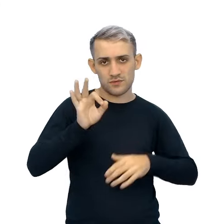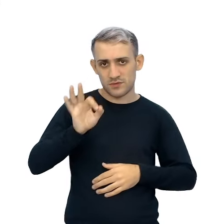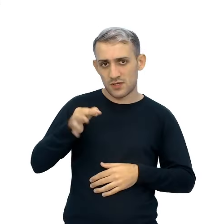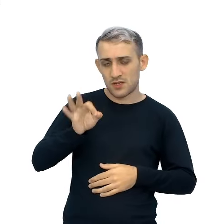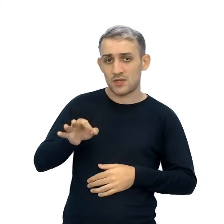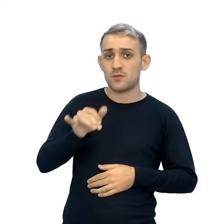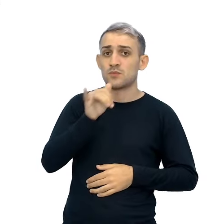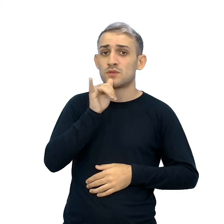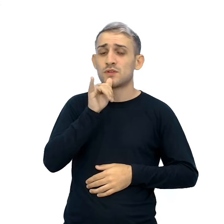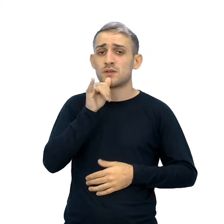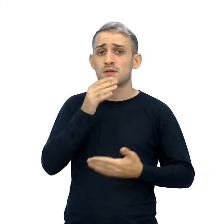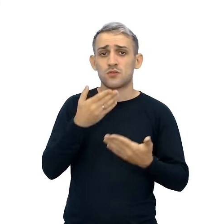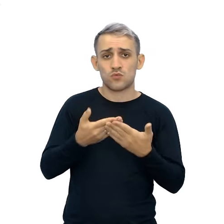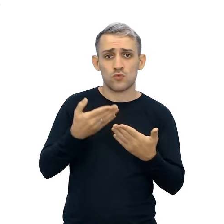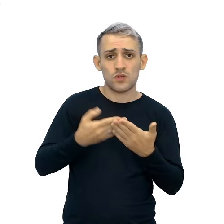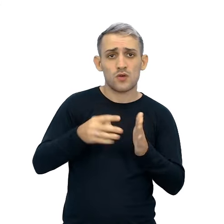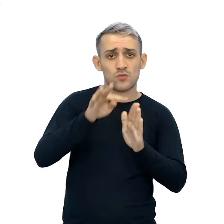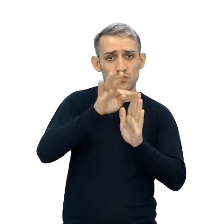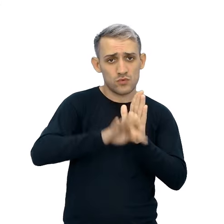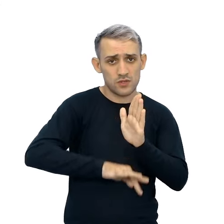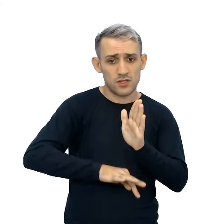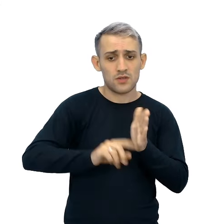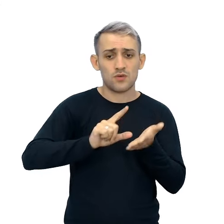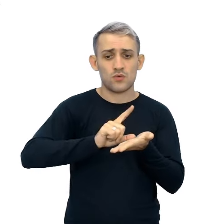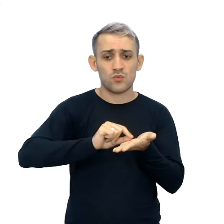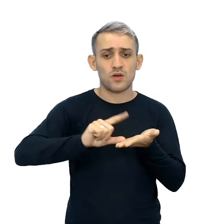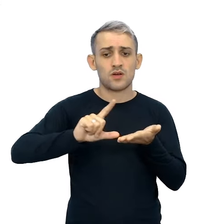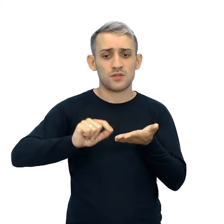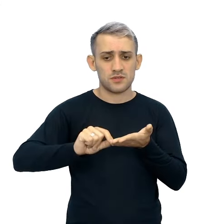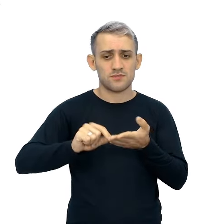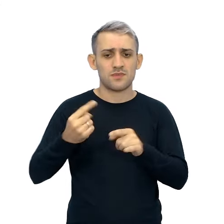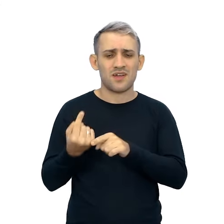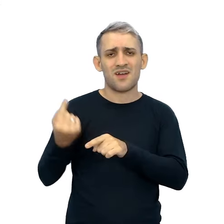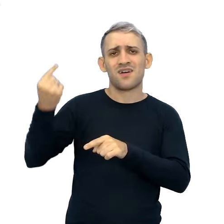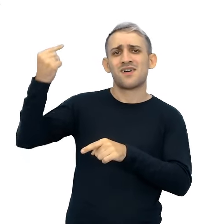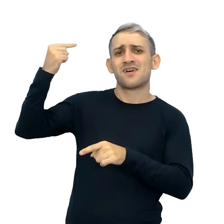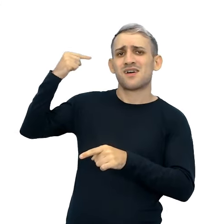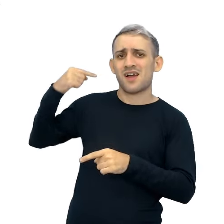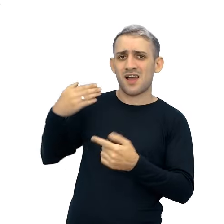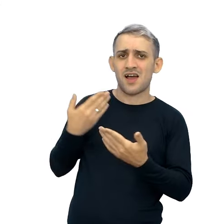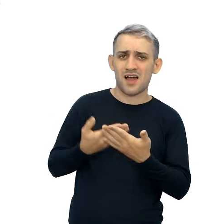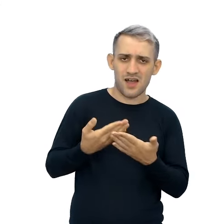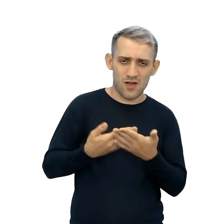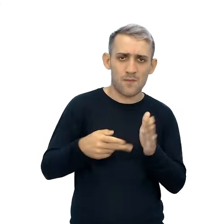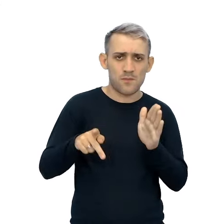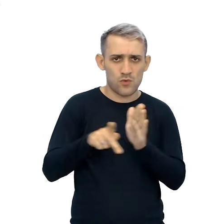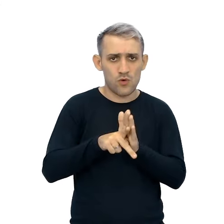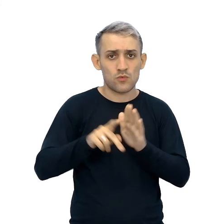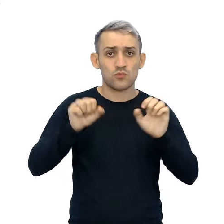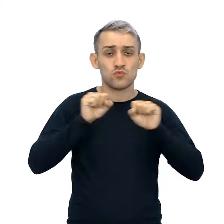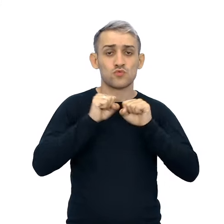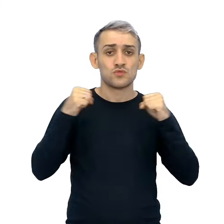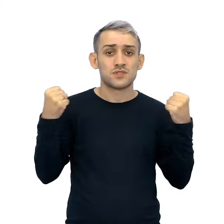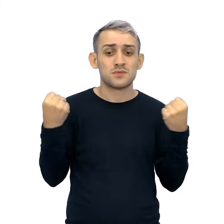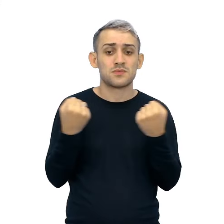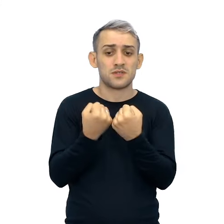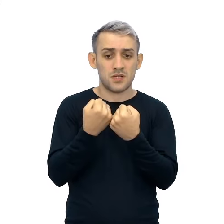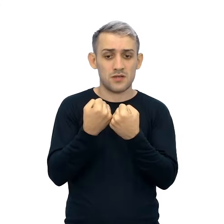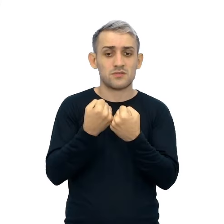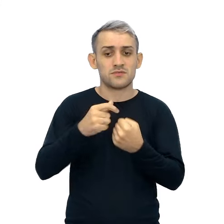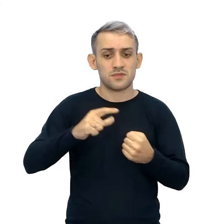Como eles estudaram o texto Morte e Vida Severina desde as primeiras aulas dessa sequência, o seminário, então,